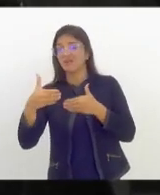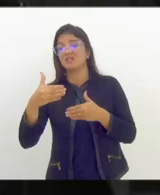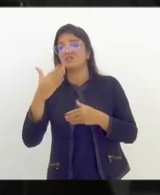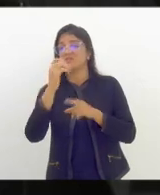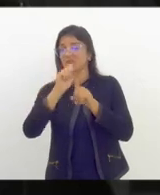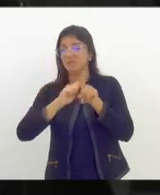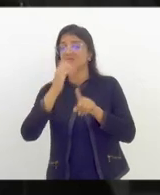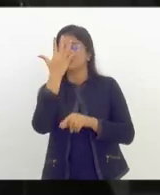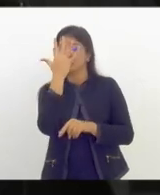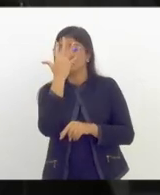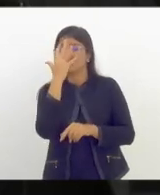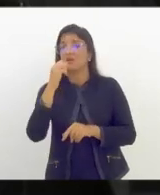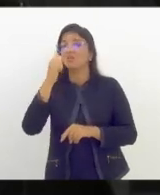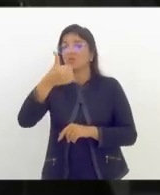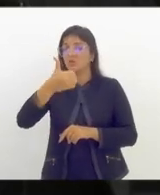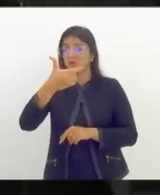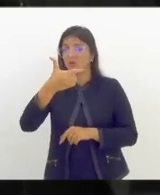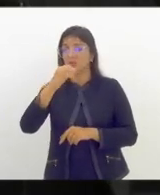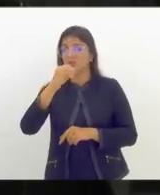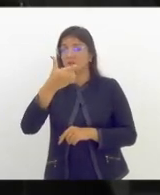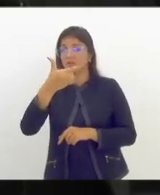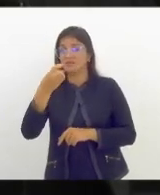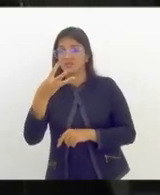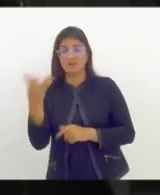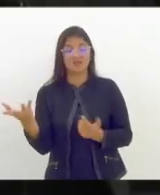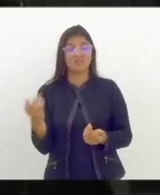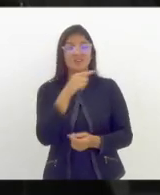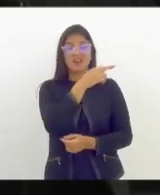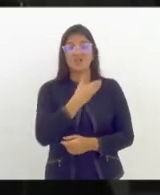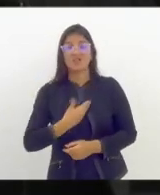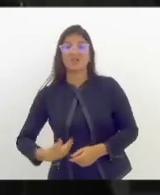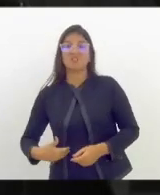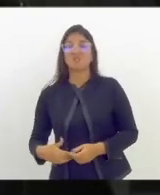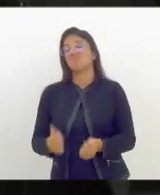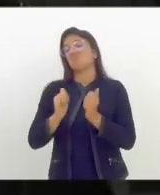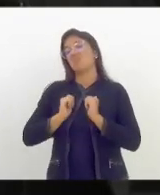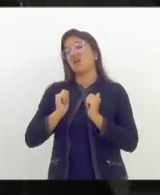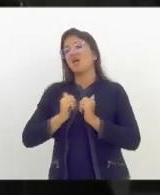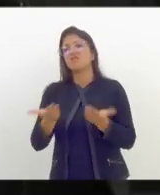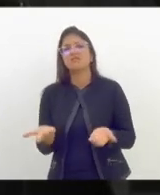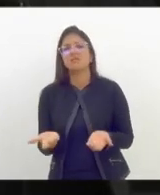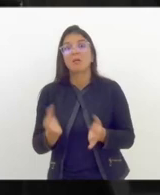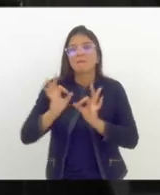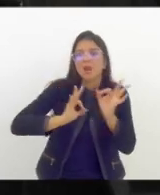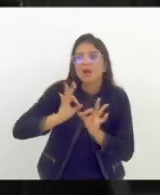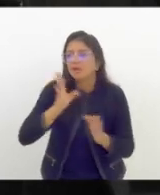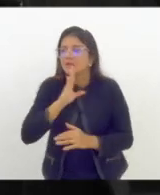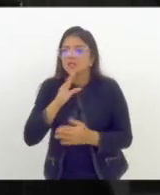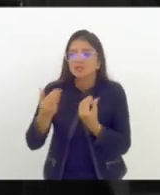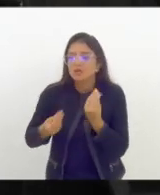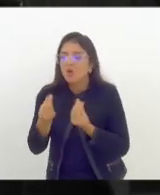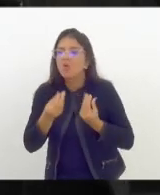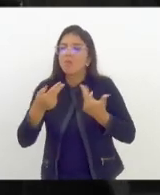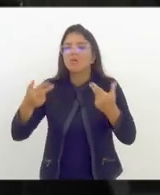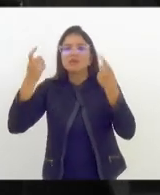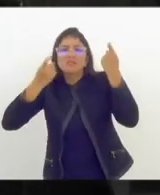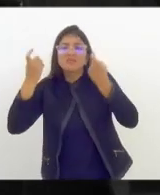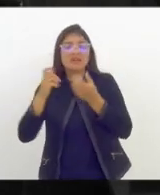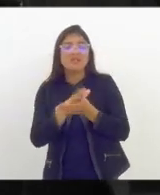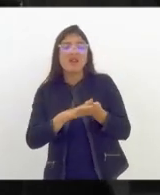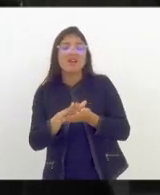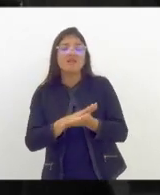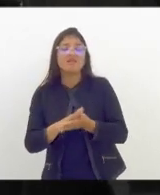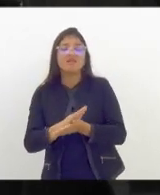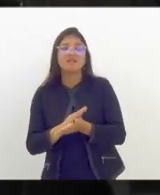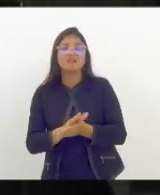não tem nenhum plano B, nenhum plano emergencial. Eu pergunto ao governador da tribuna novamente como vão fazer os usuários